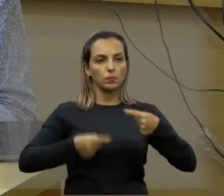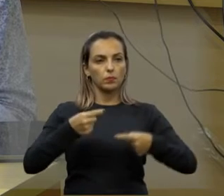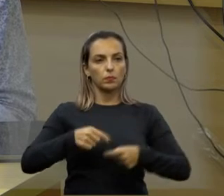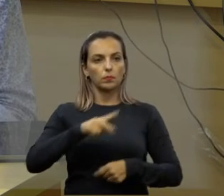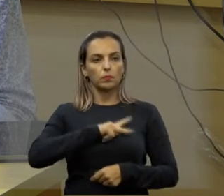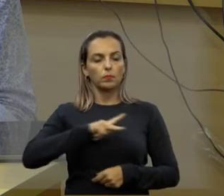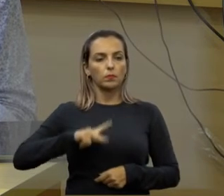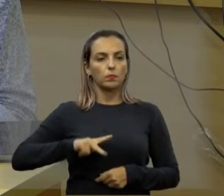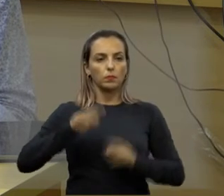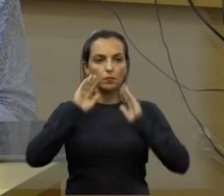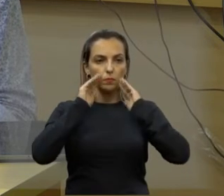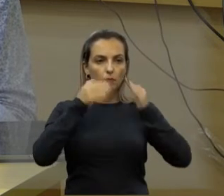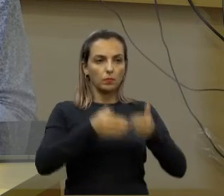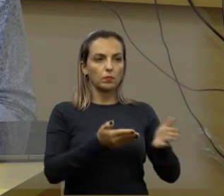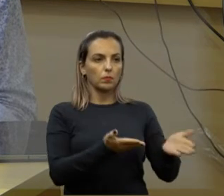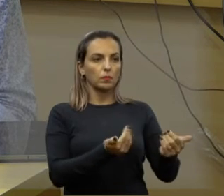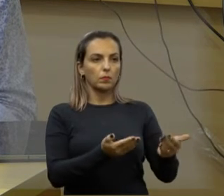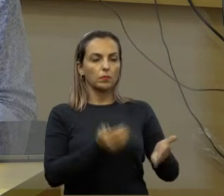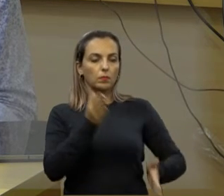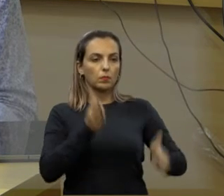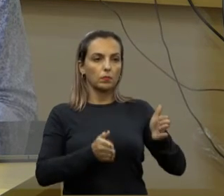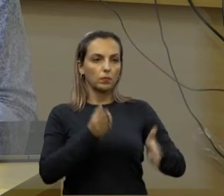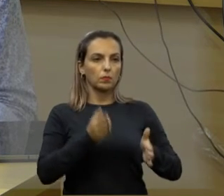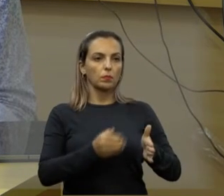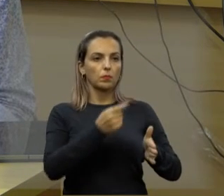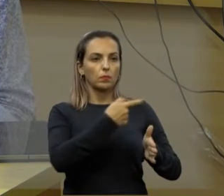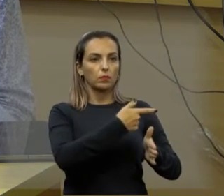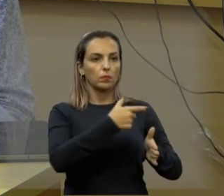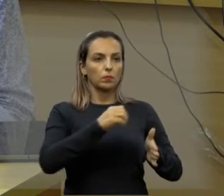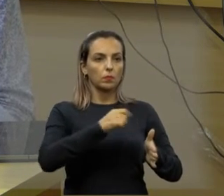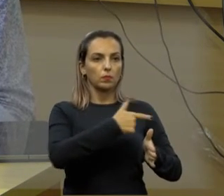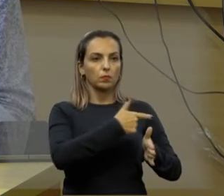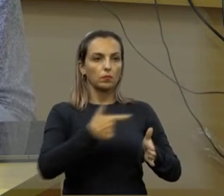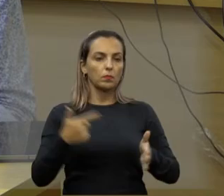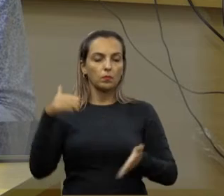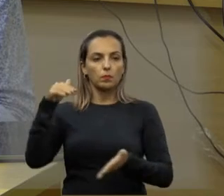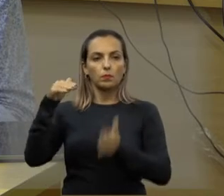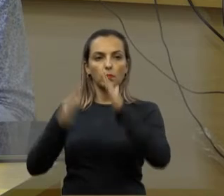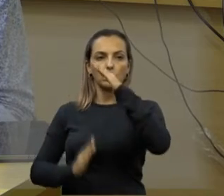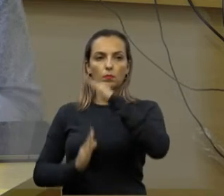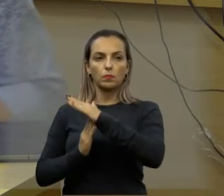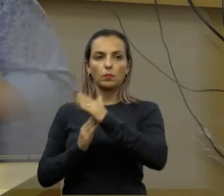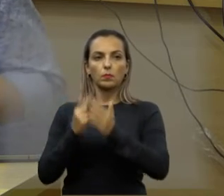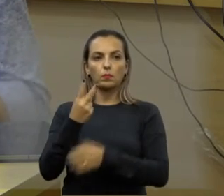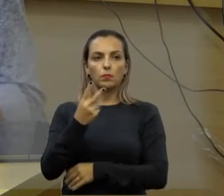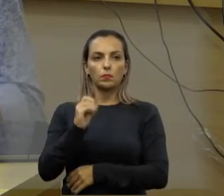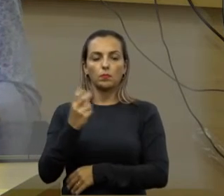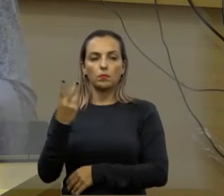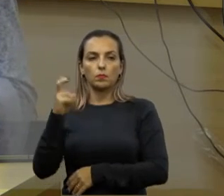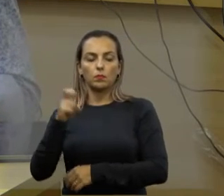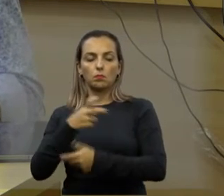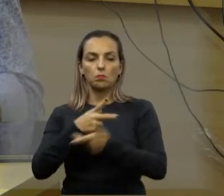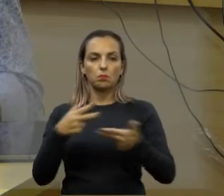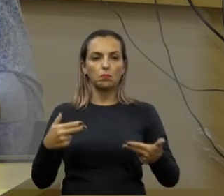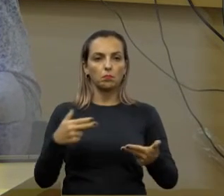para o período compreendido entre os anos de 2022 e 2025 e dá outras providências